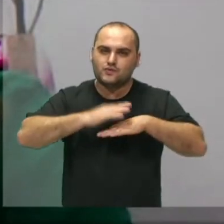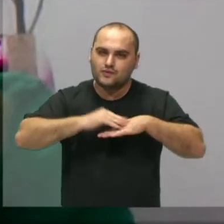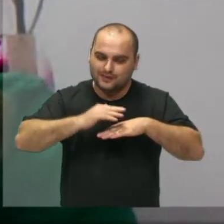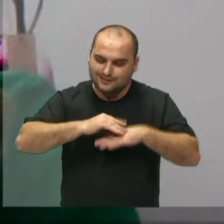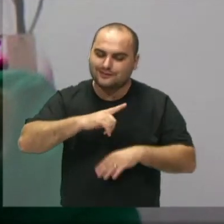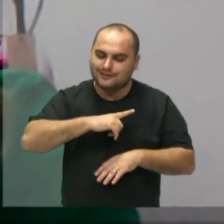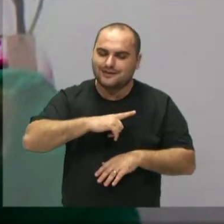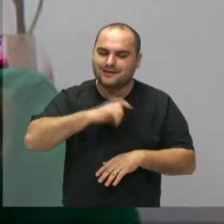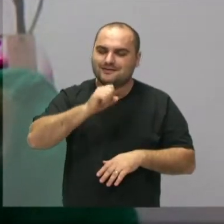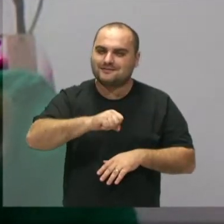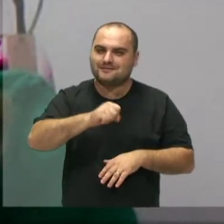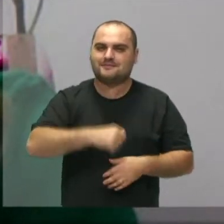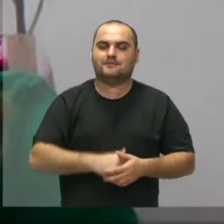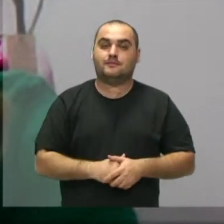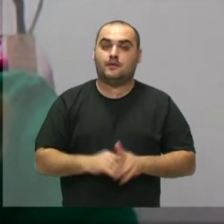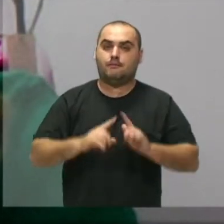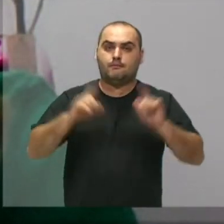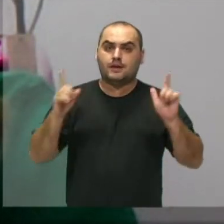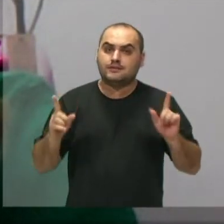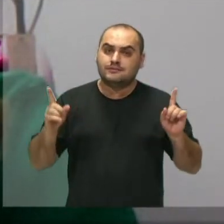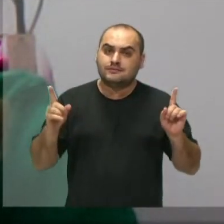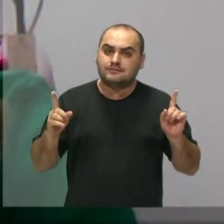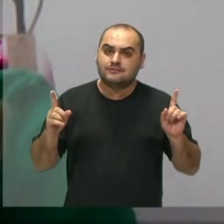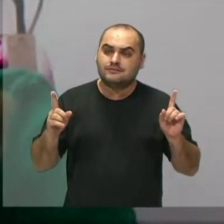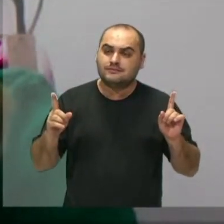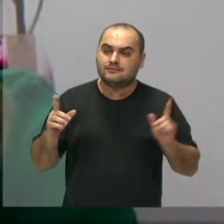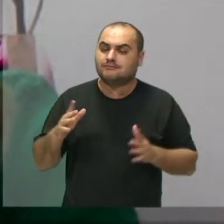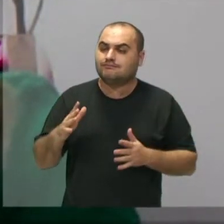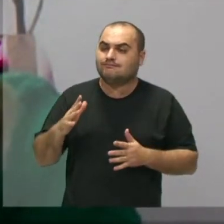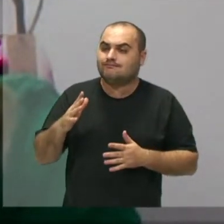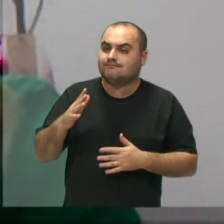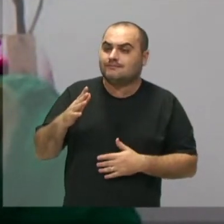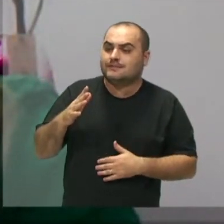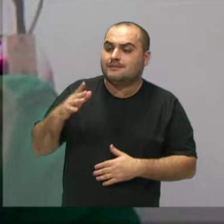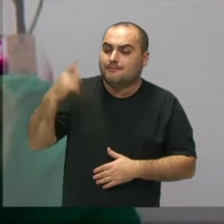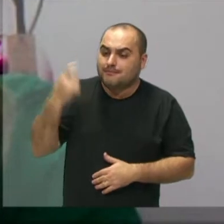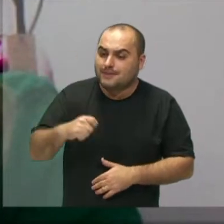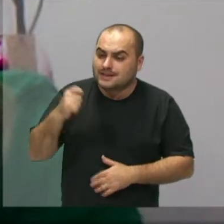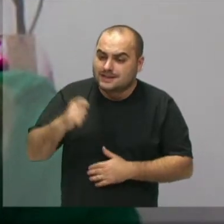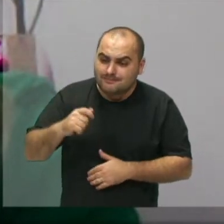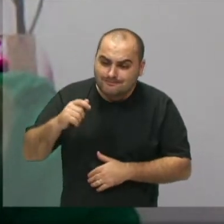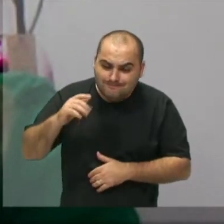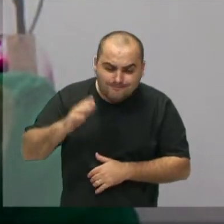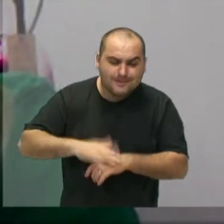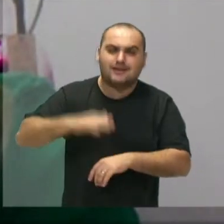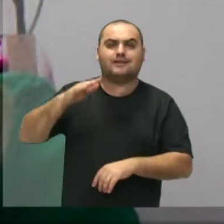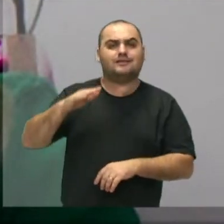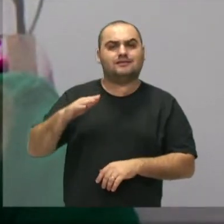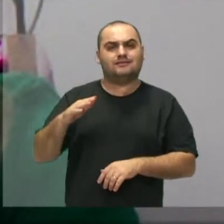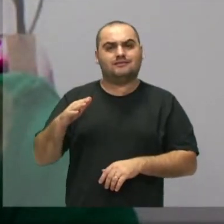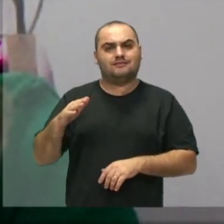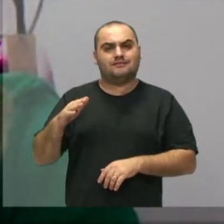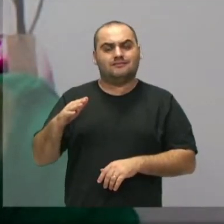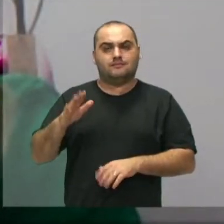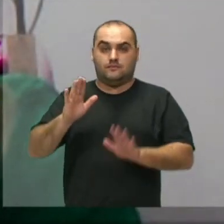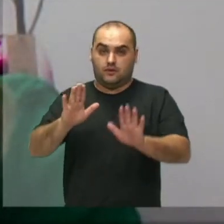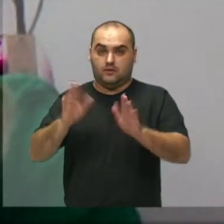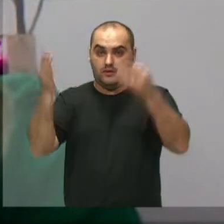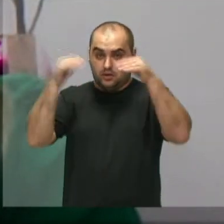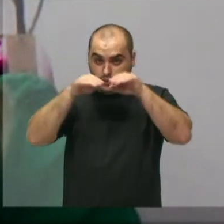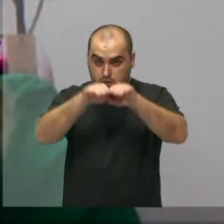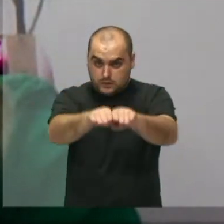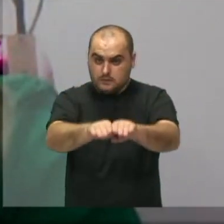esse olhar. Mas acho que a gente precisa ainda fazer mais, sabe? A questão da inclusão é